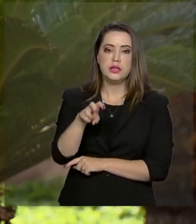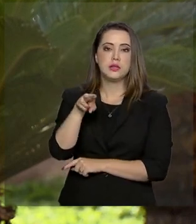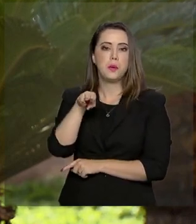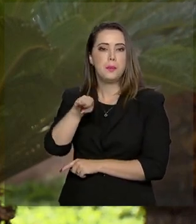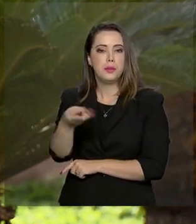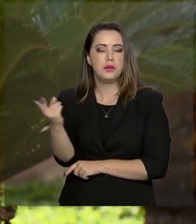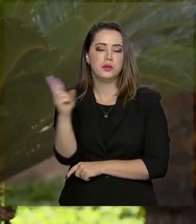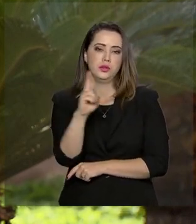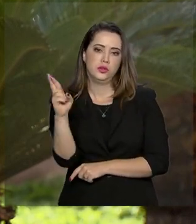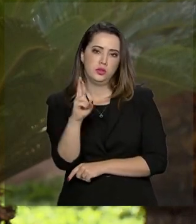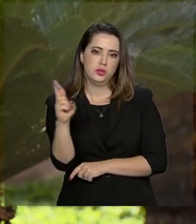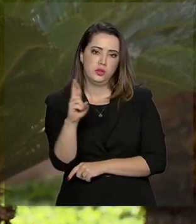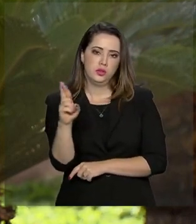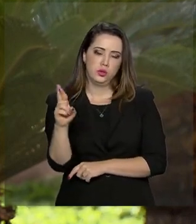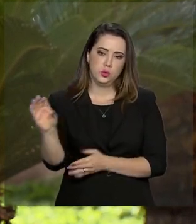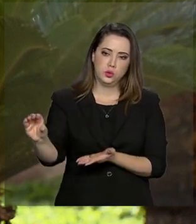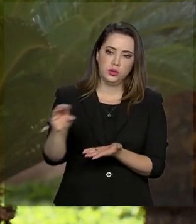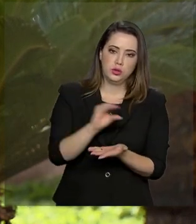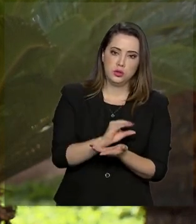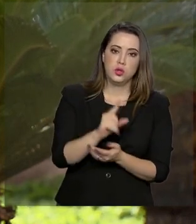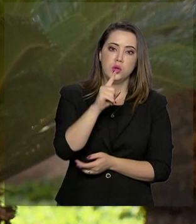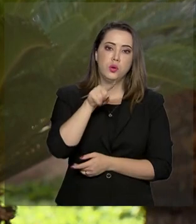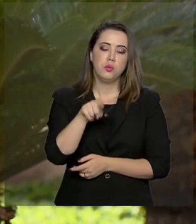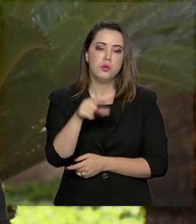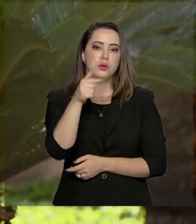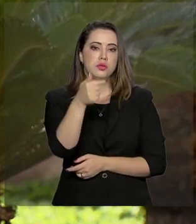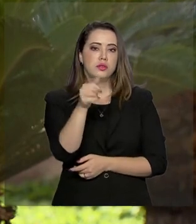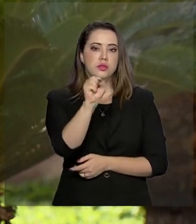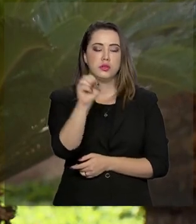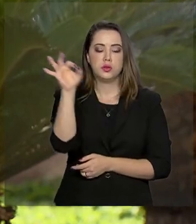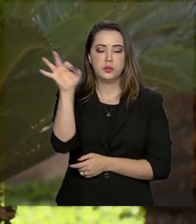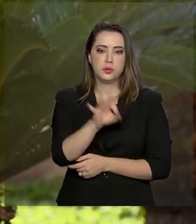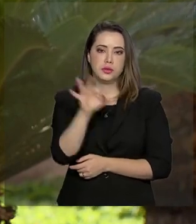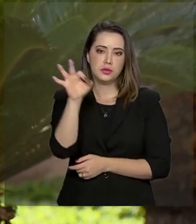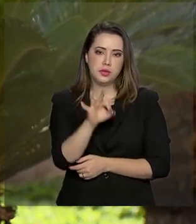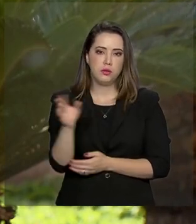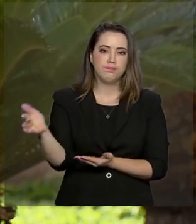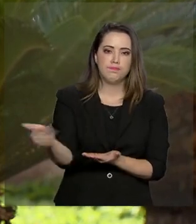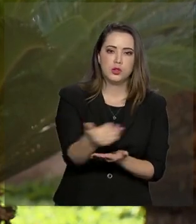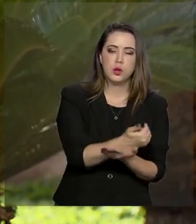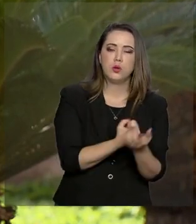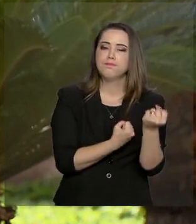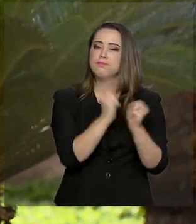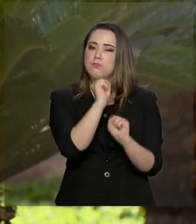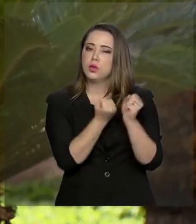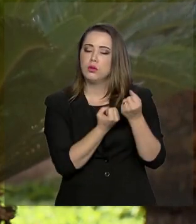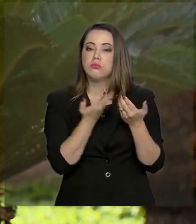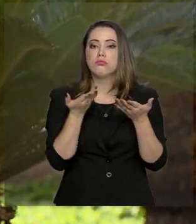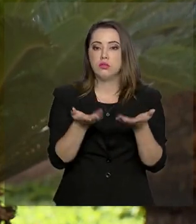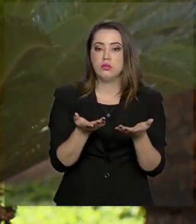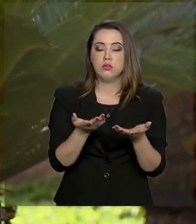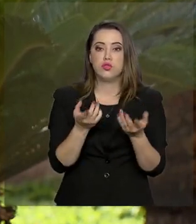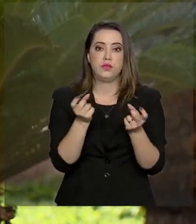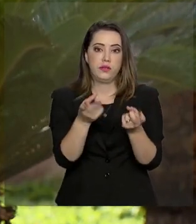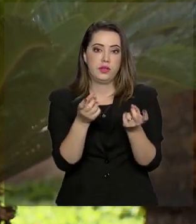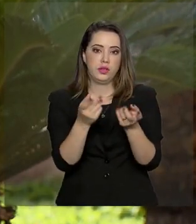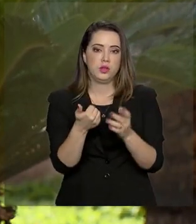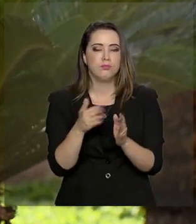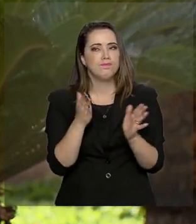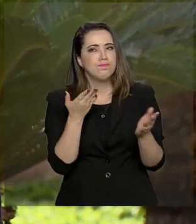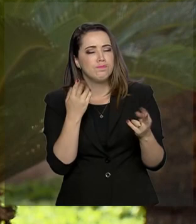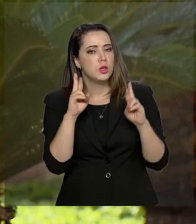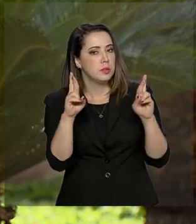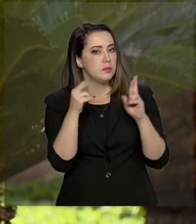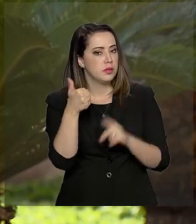,71% em royalties sobre a receita bruta na fase de produção. A expectativa é que, em 10 anos,